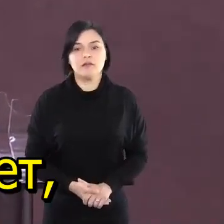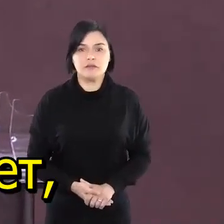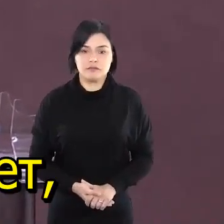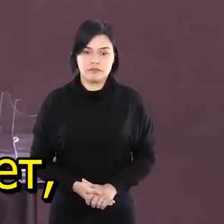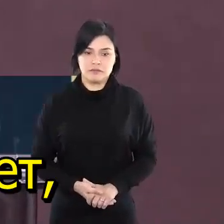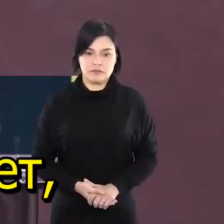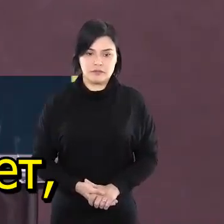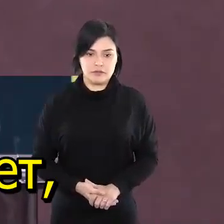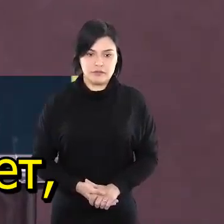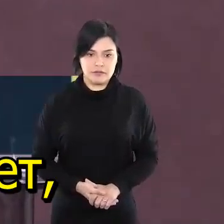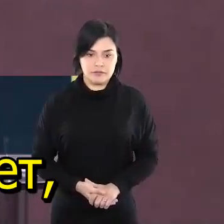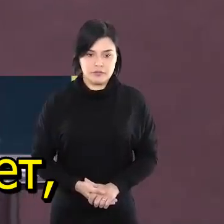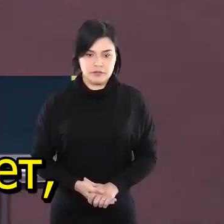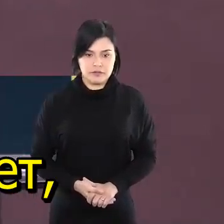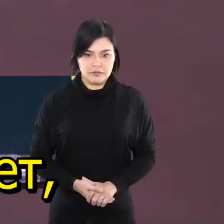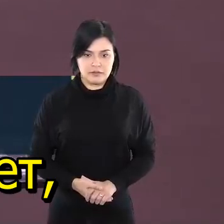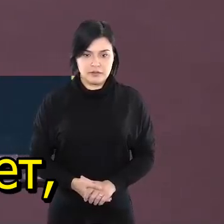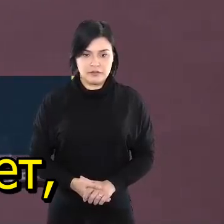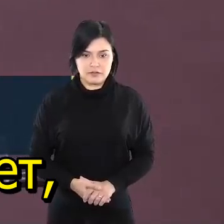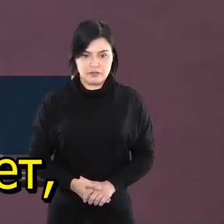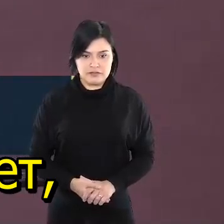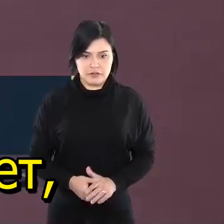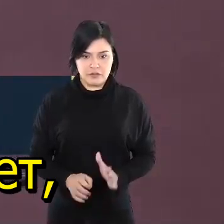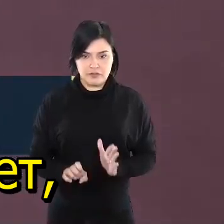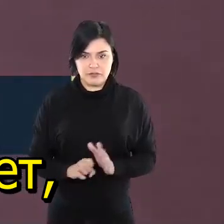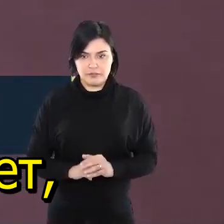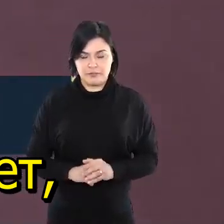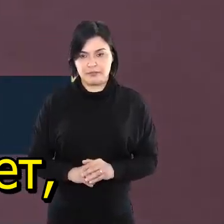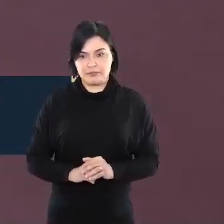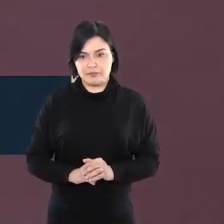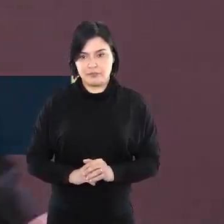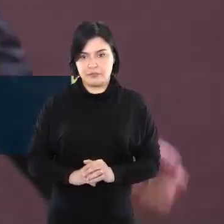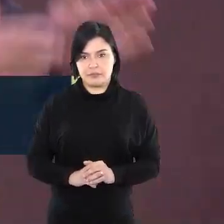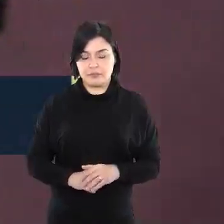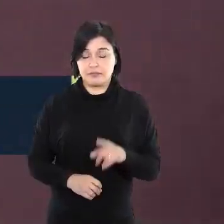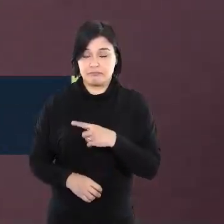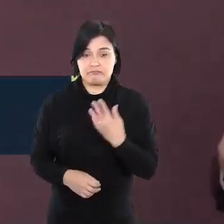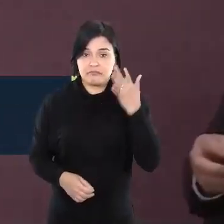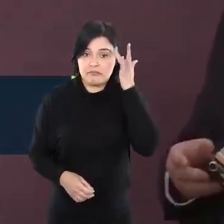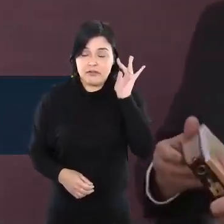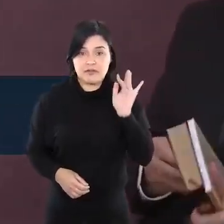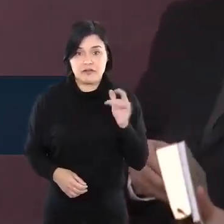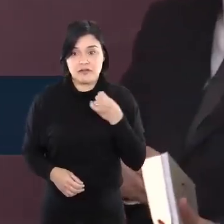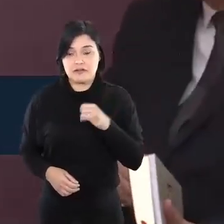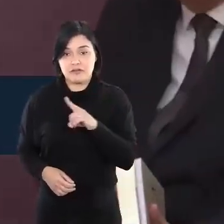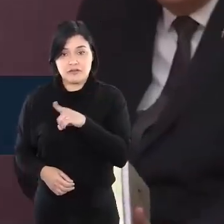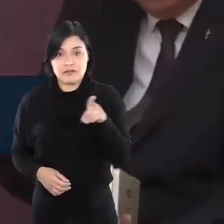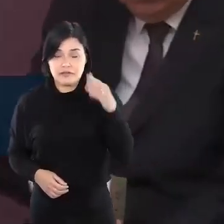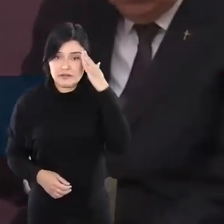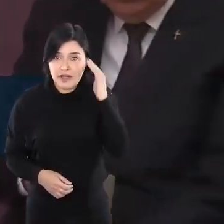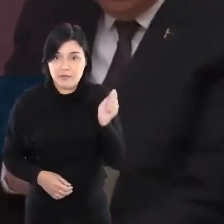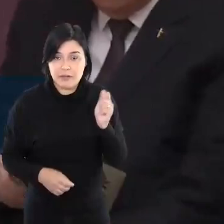Eu não sei se você sabe disso, mas o nosso Deus,